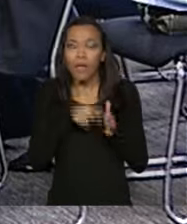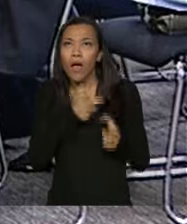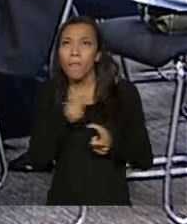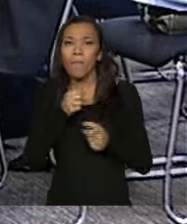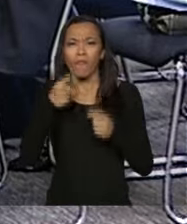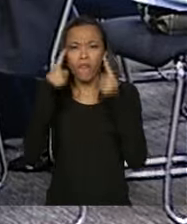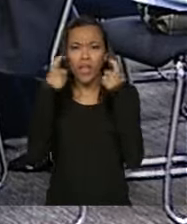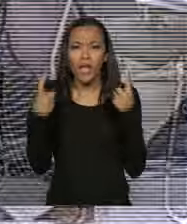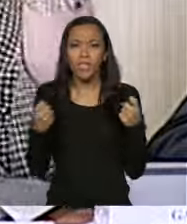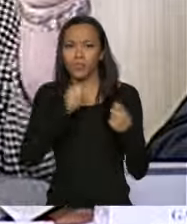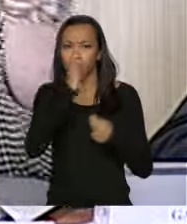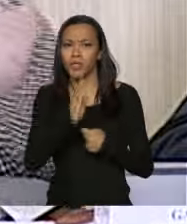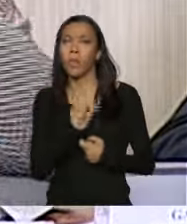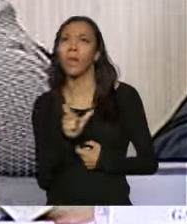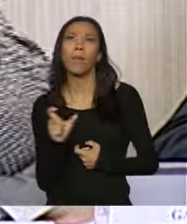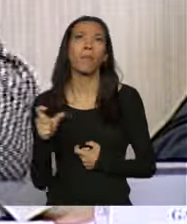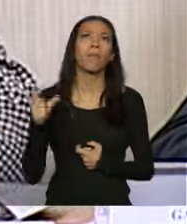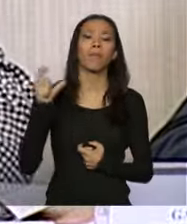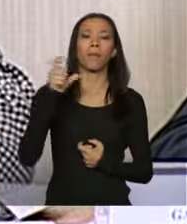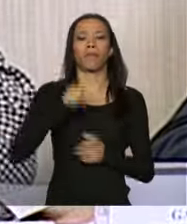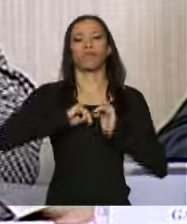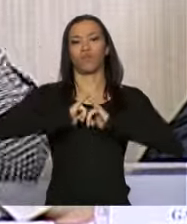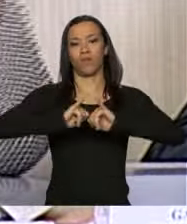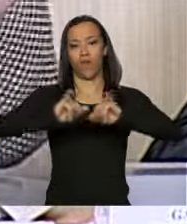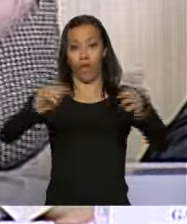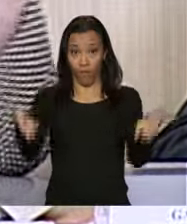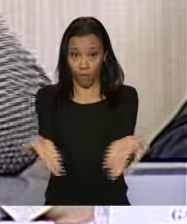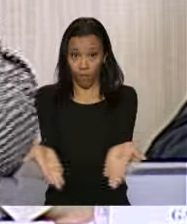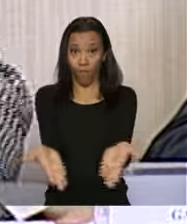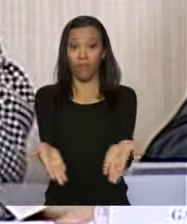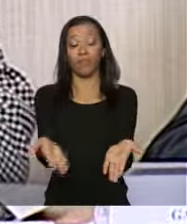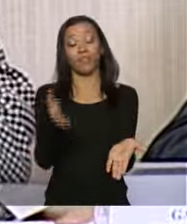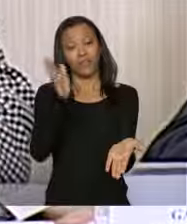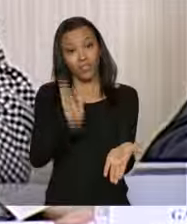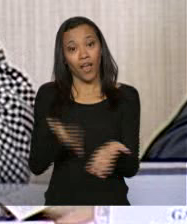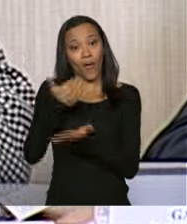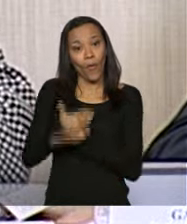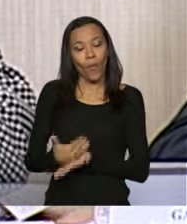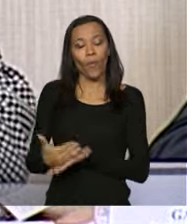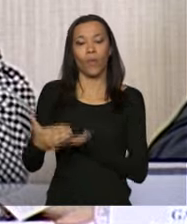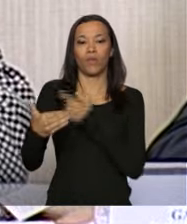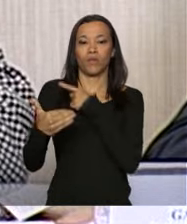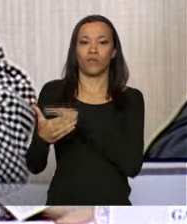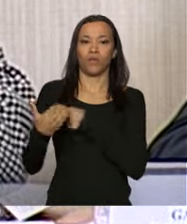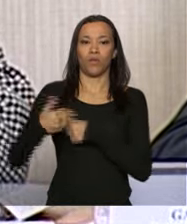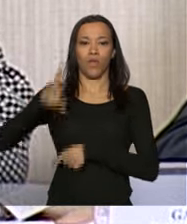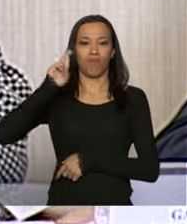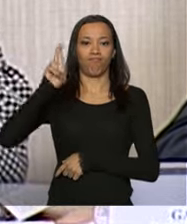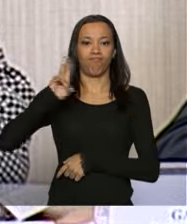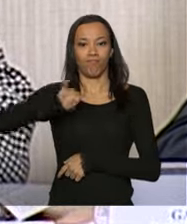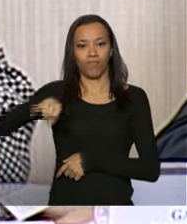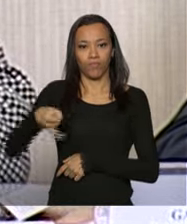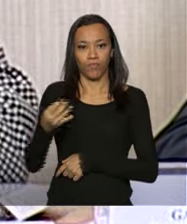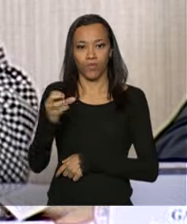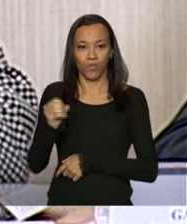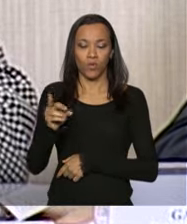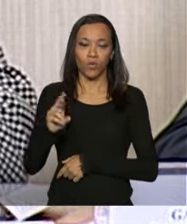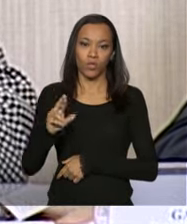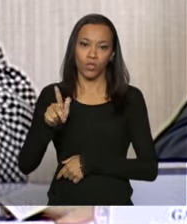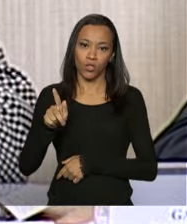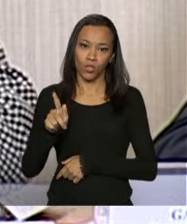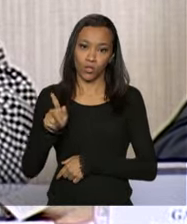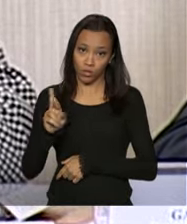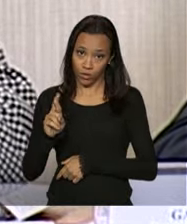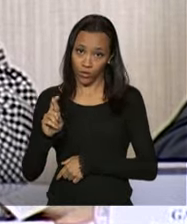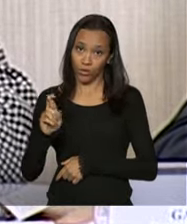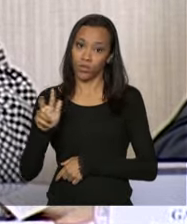com a Flaxo. Eh, os mapas da violência iniciaram na gestão do Dr. Jorge, uma gestão marcada por uma